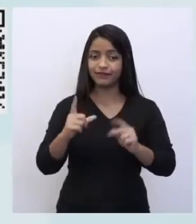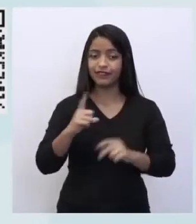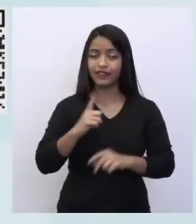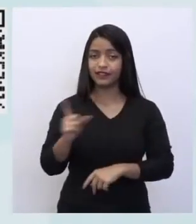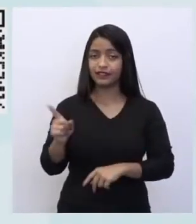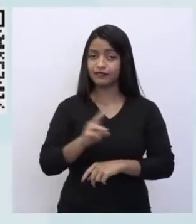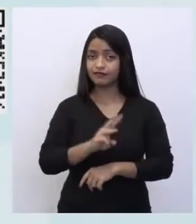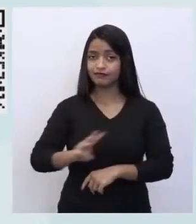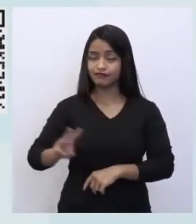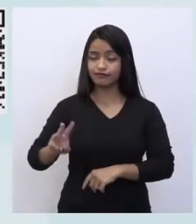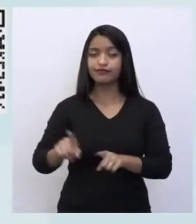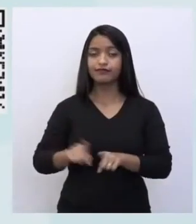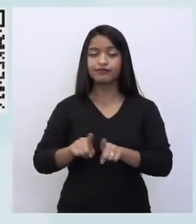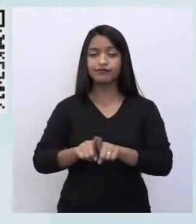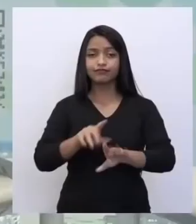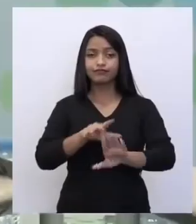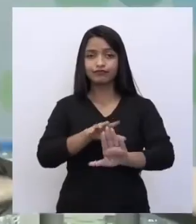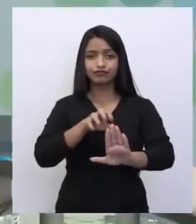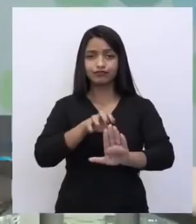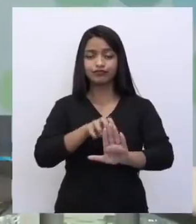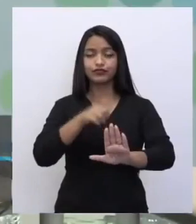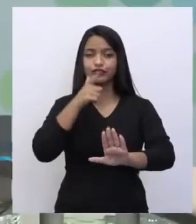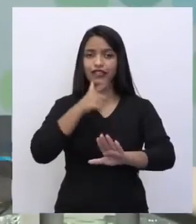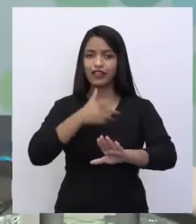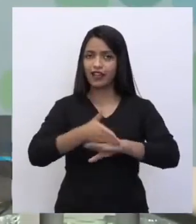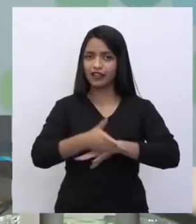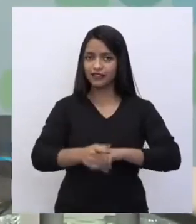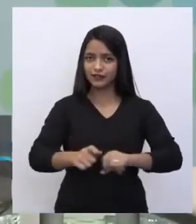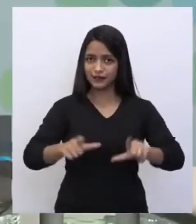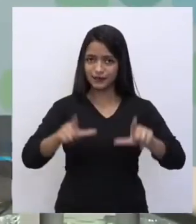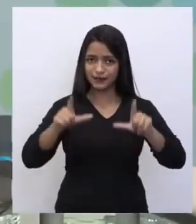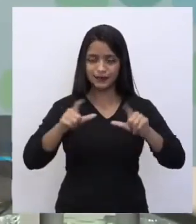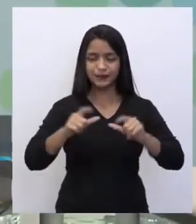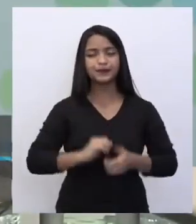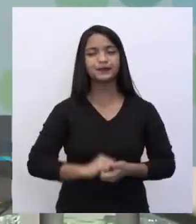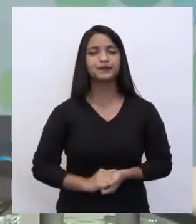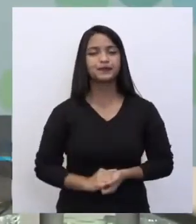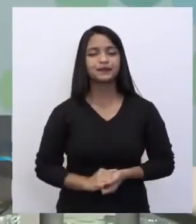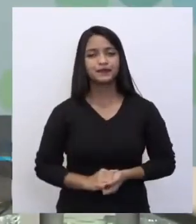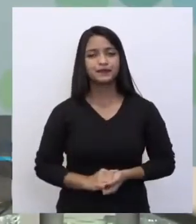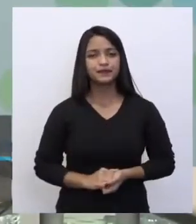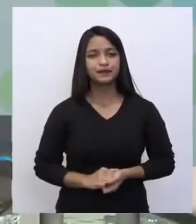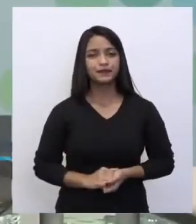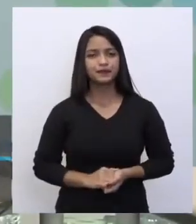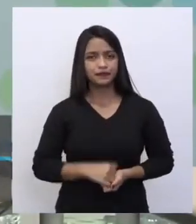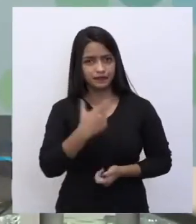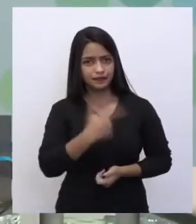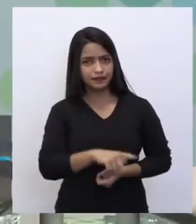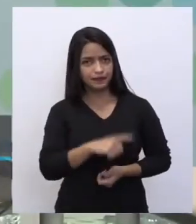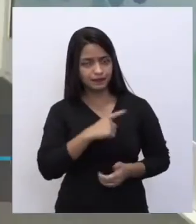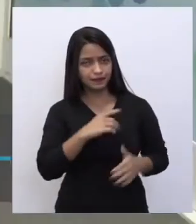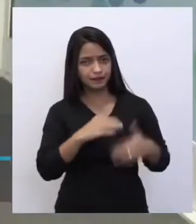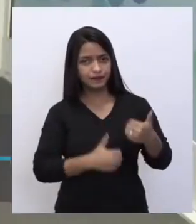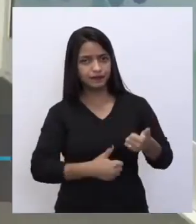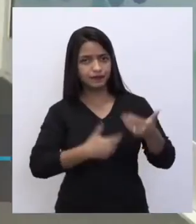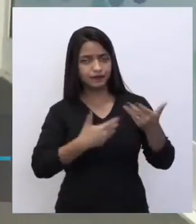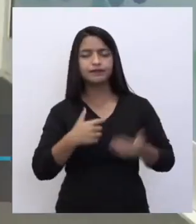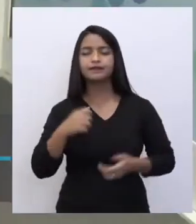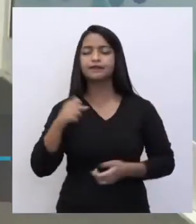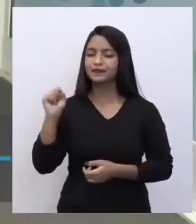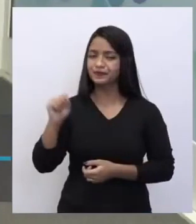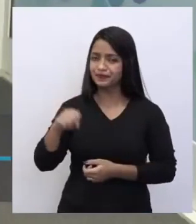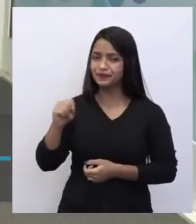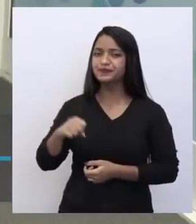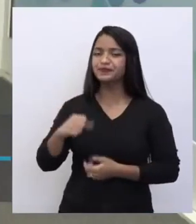e o QR Code de acesso. E nós temos algumas contribuições aí, professora? Sim, a gente tem uma sessão aqui